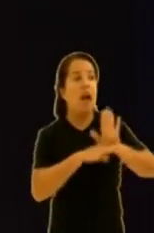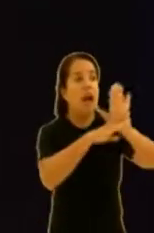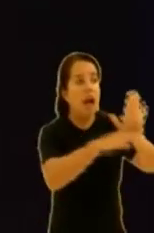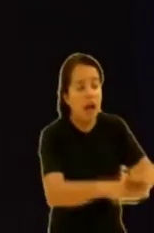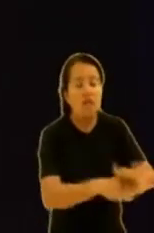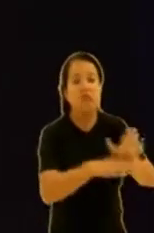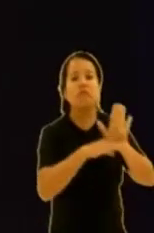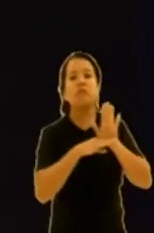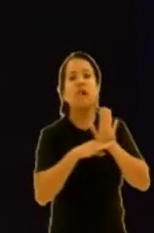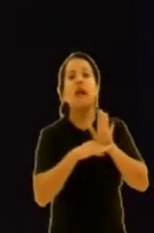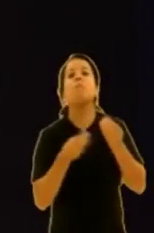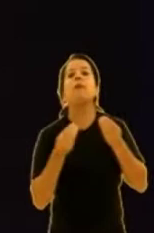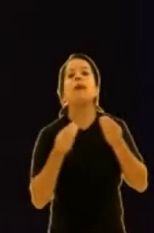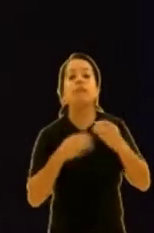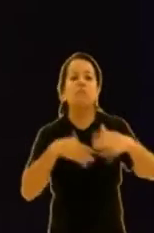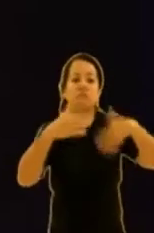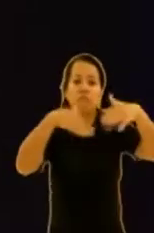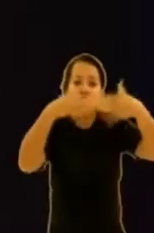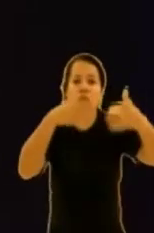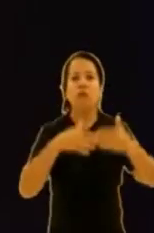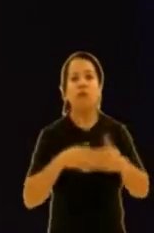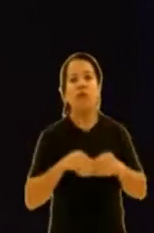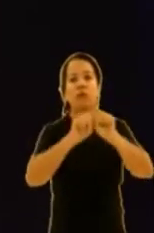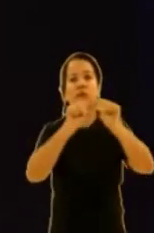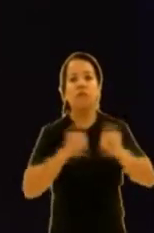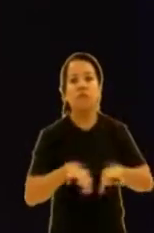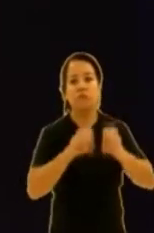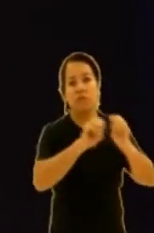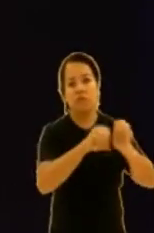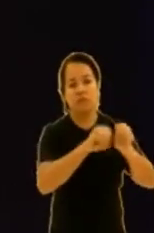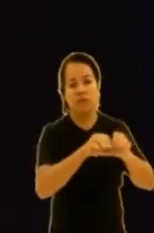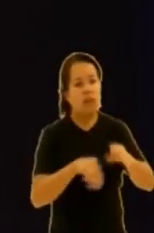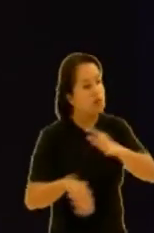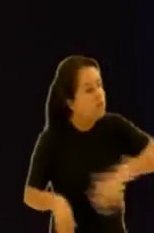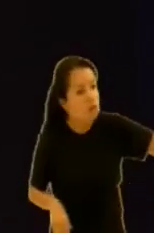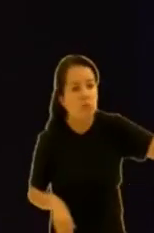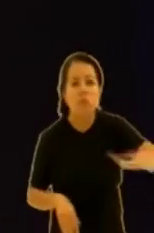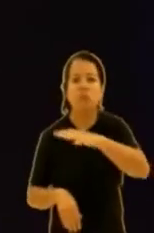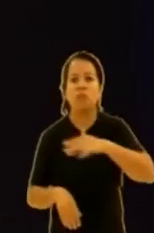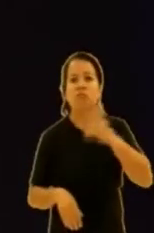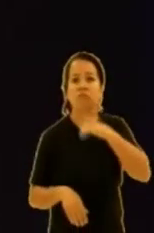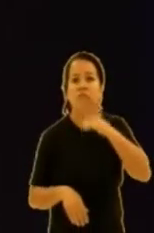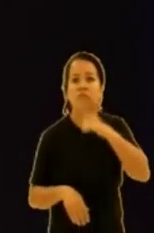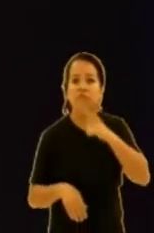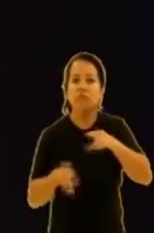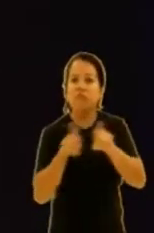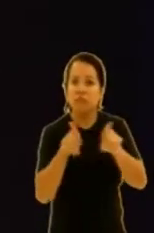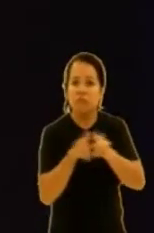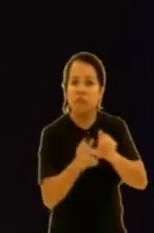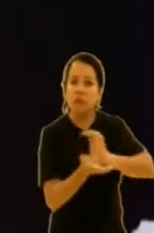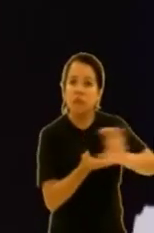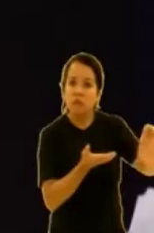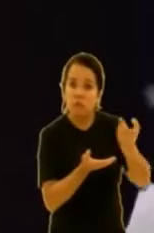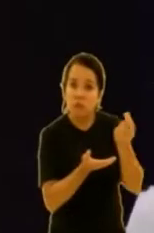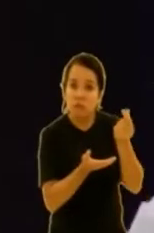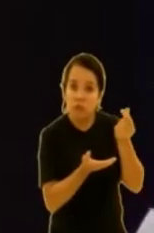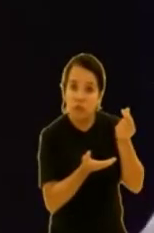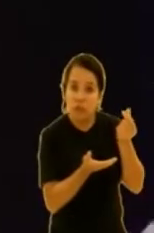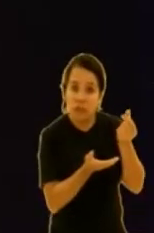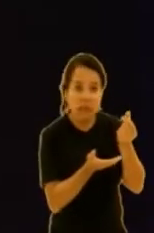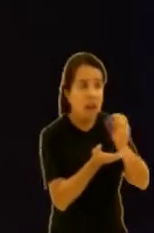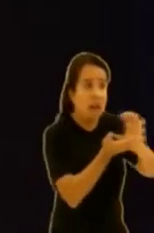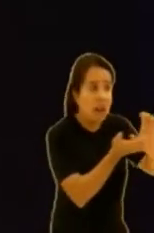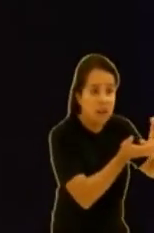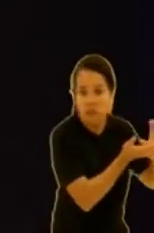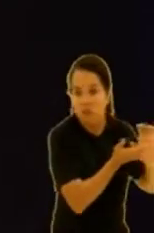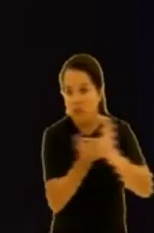benefícios para o sistema educacional. São benefícios para todos nós. Porque o dinheiro desviado de uma creche por